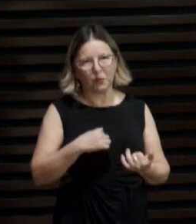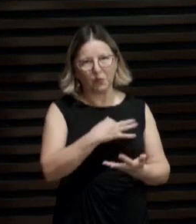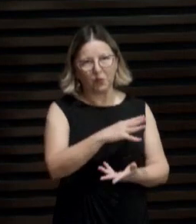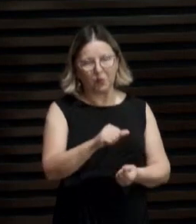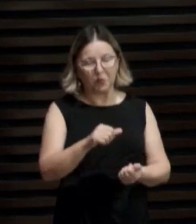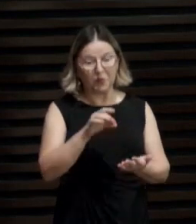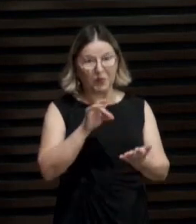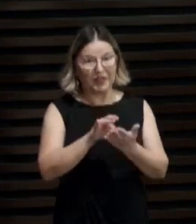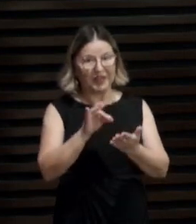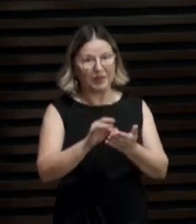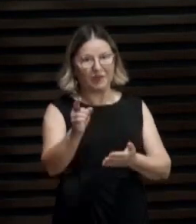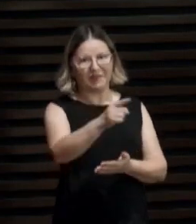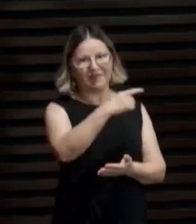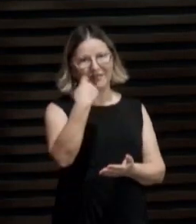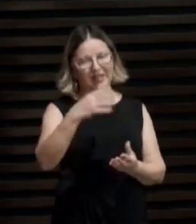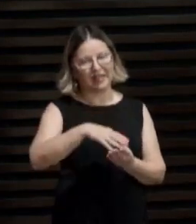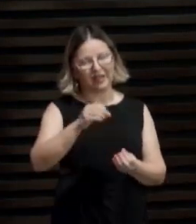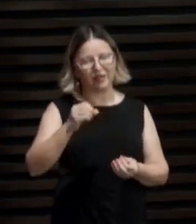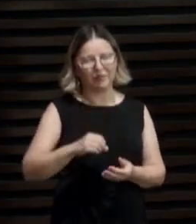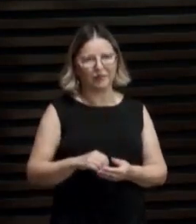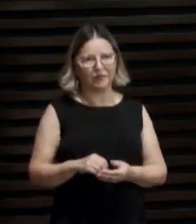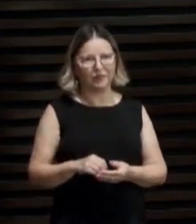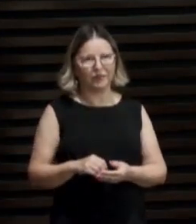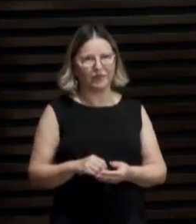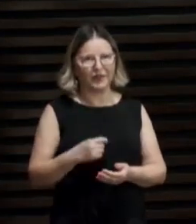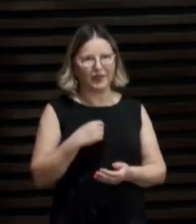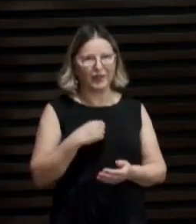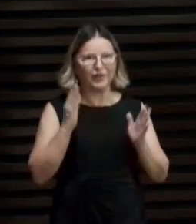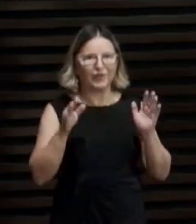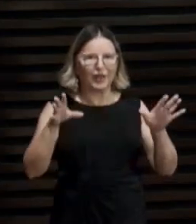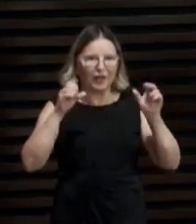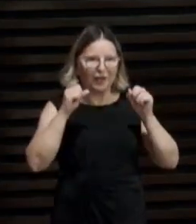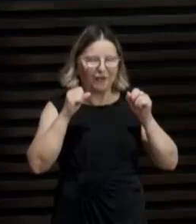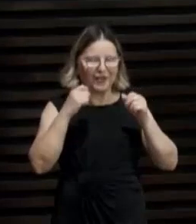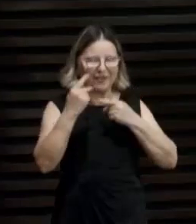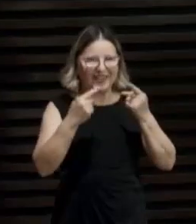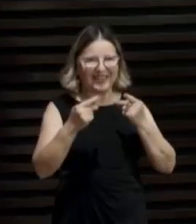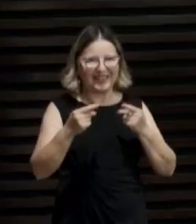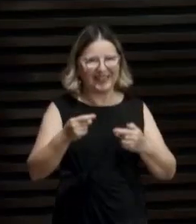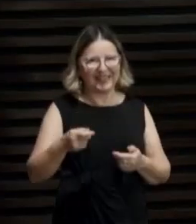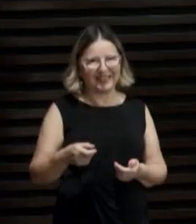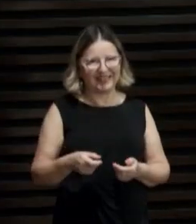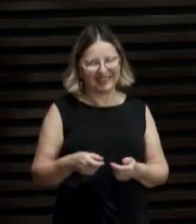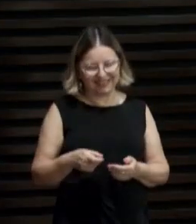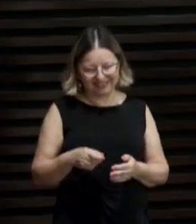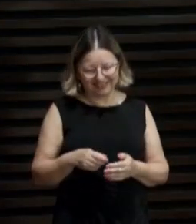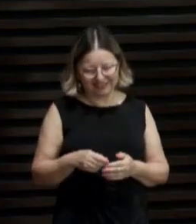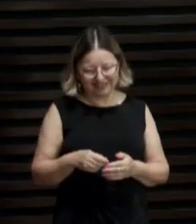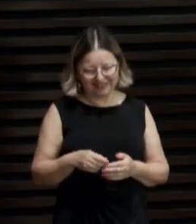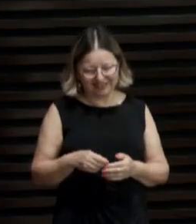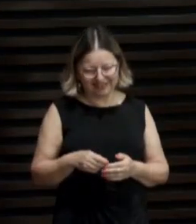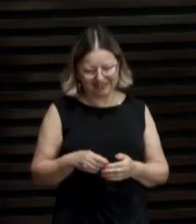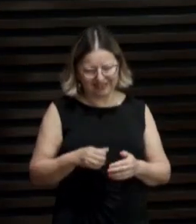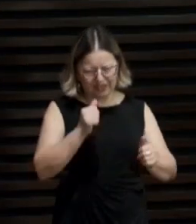nossas almas. Eu já ouvi a expressão de que o diabo ele não vem, aquele contexto do futebol, quando